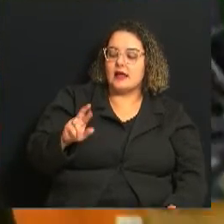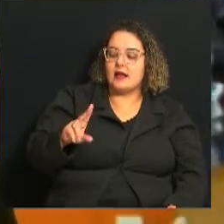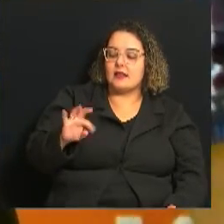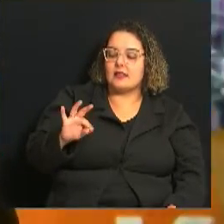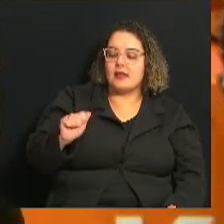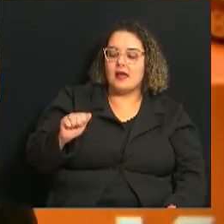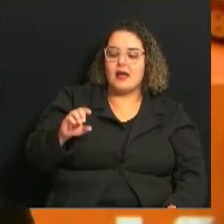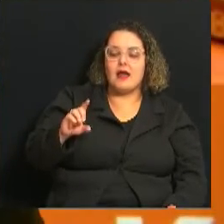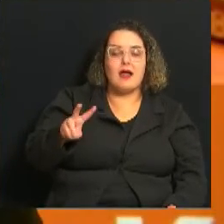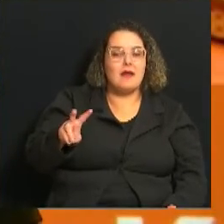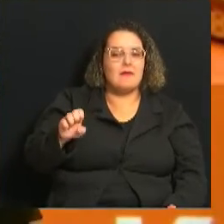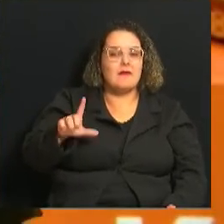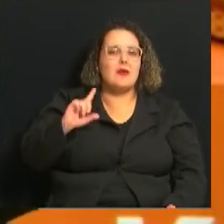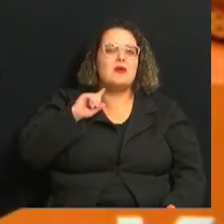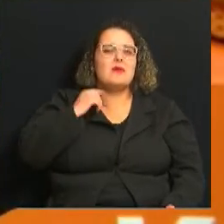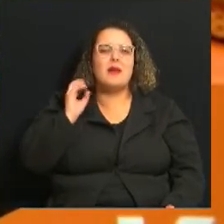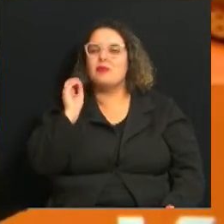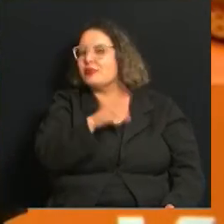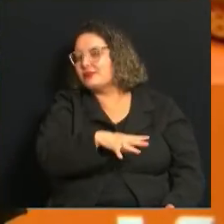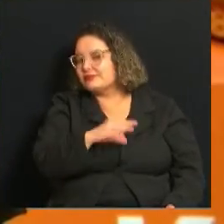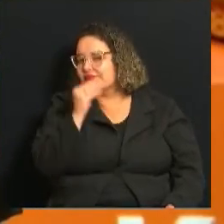de volta à produção, ou seja,